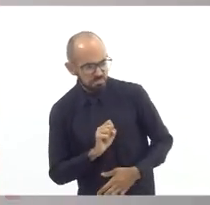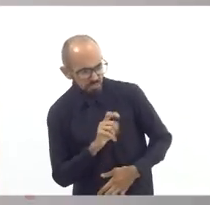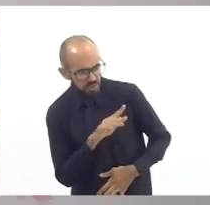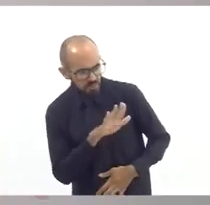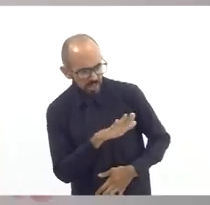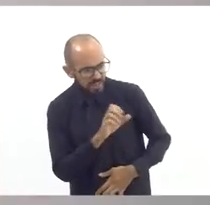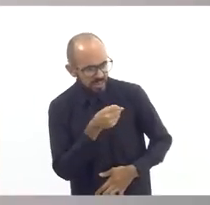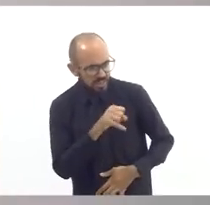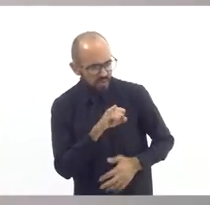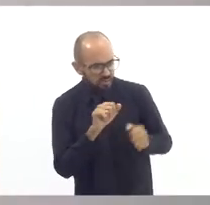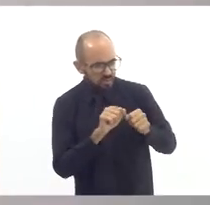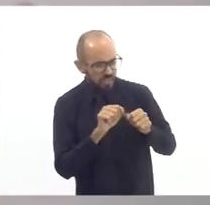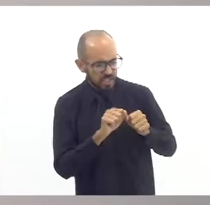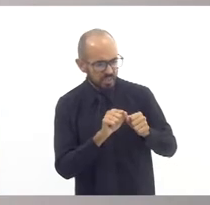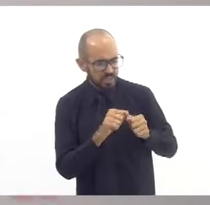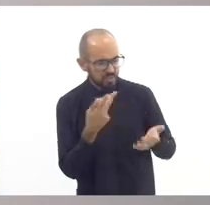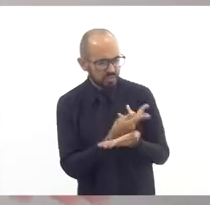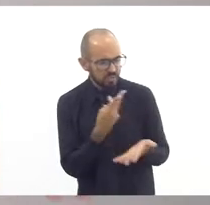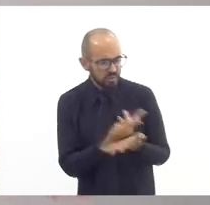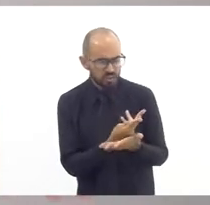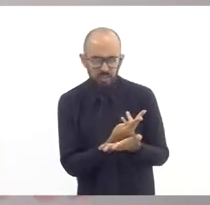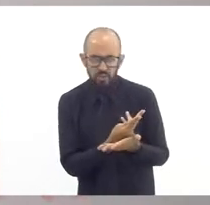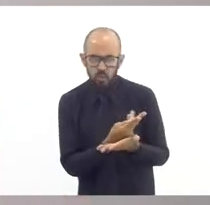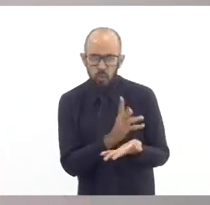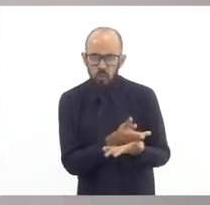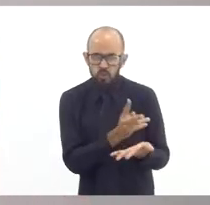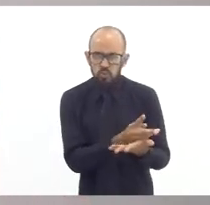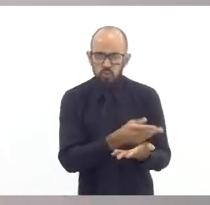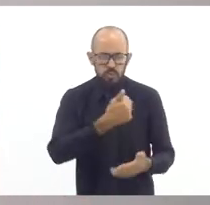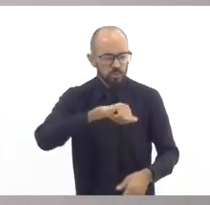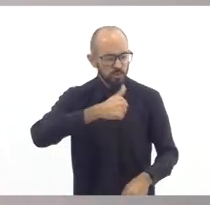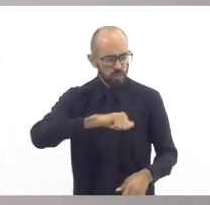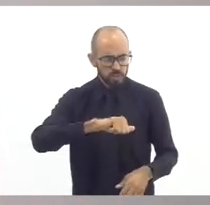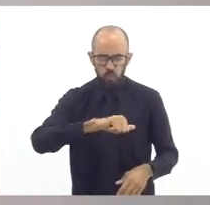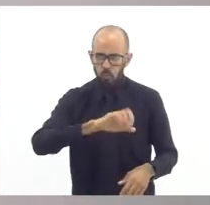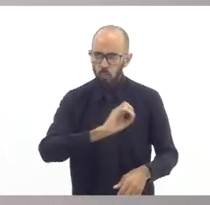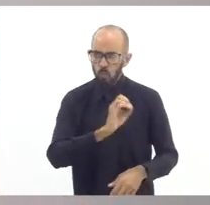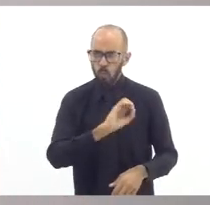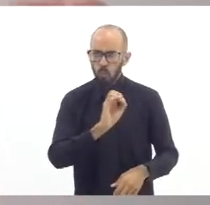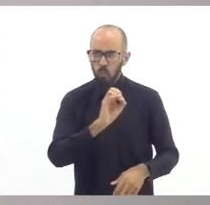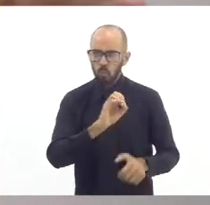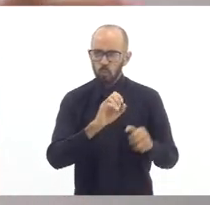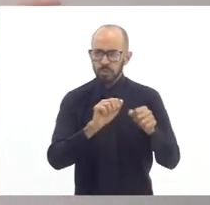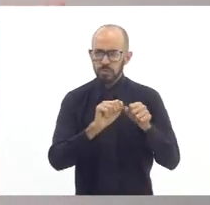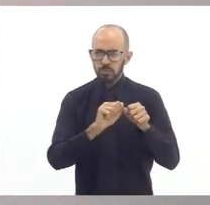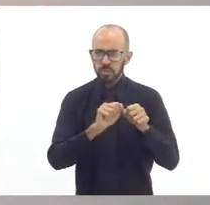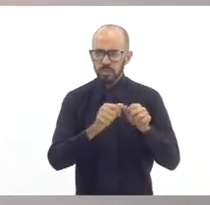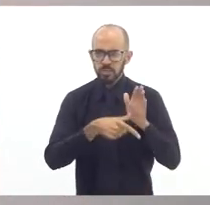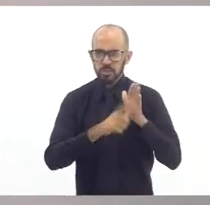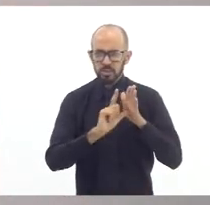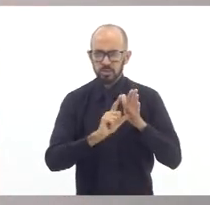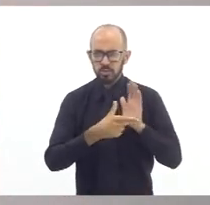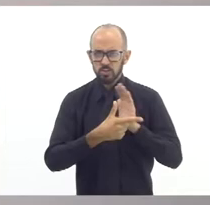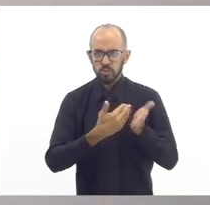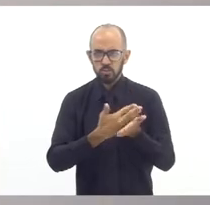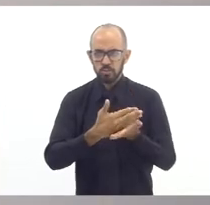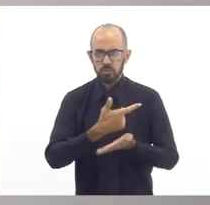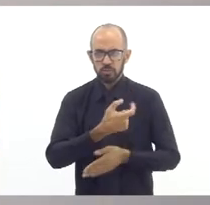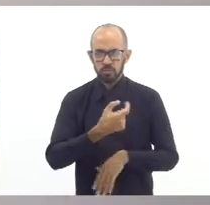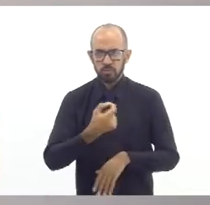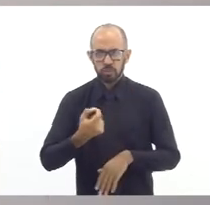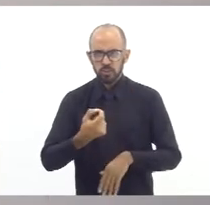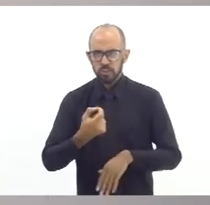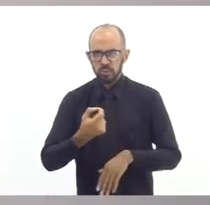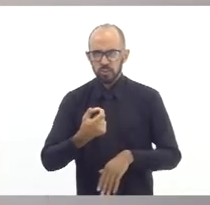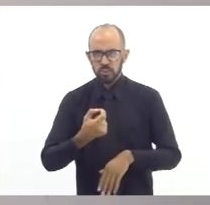2020, 2021, ainda está sob análise? Nenhuma delas foram levantadas no início de 2020, quando até... Não, Perdão. Nenhuma